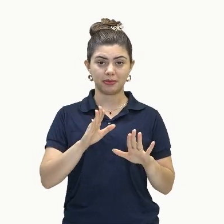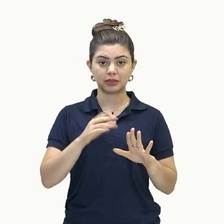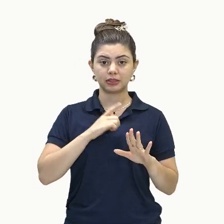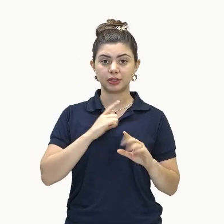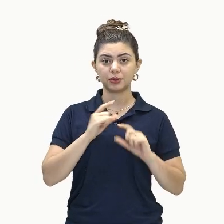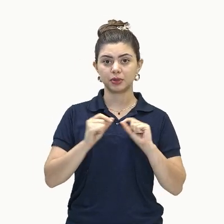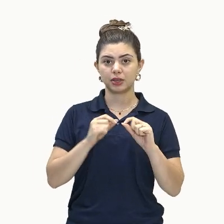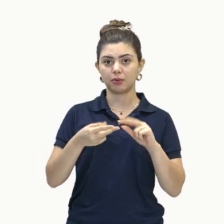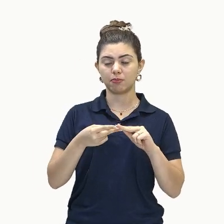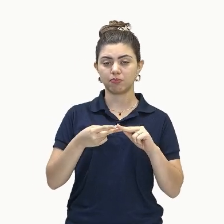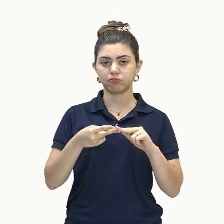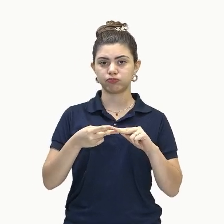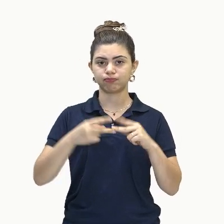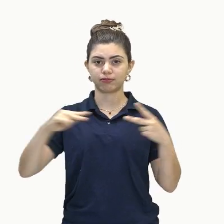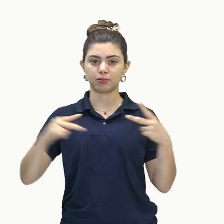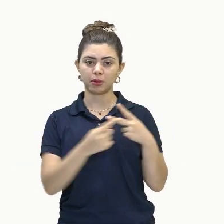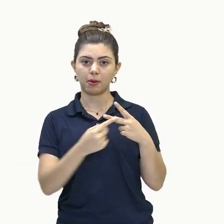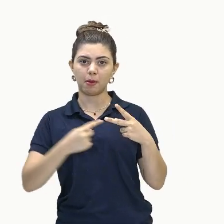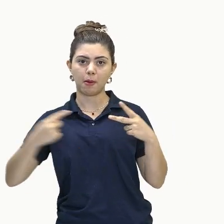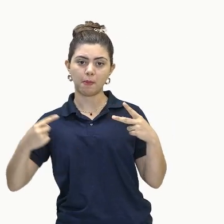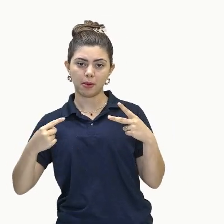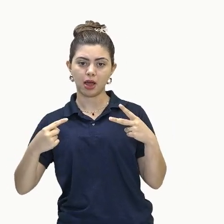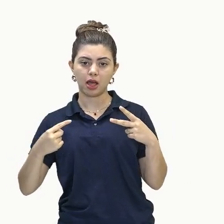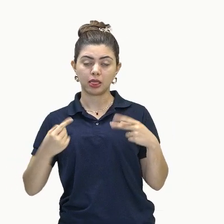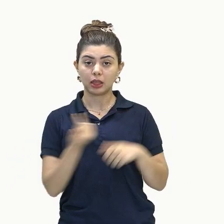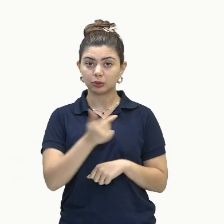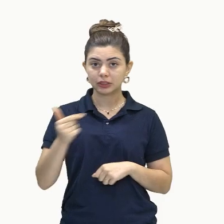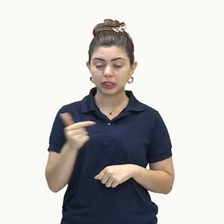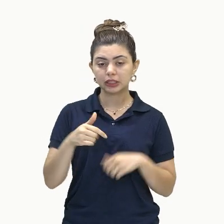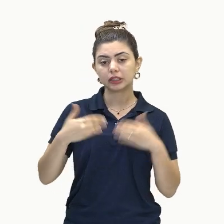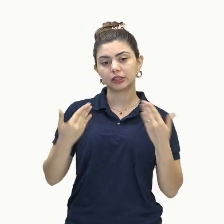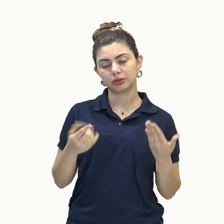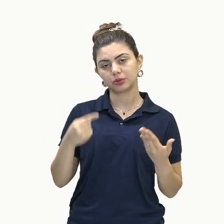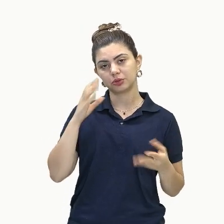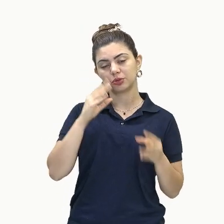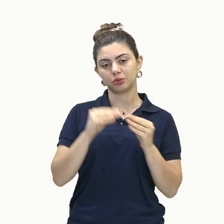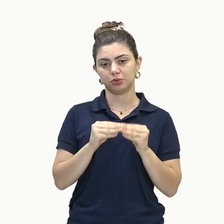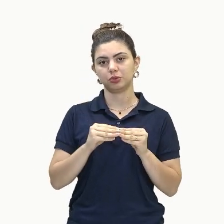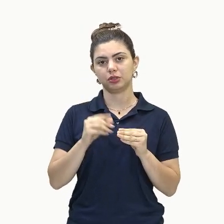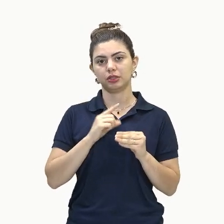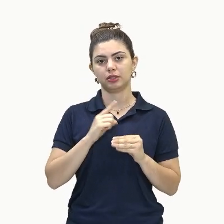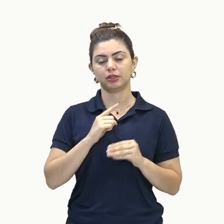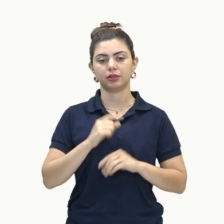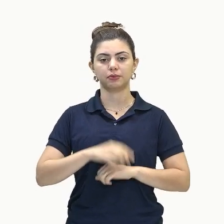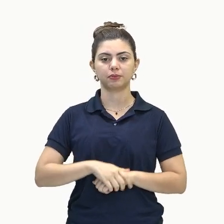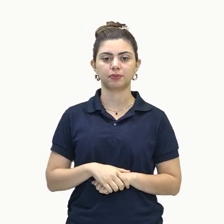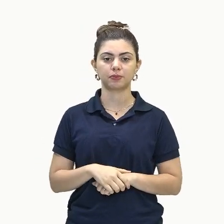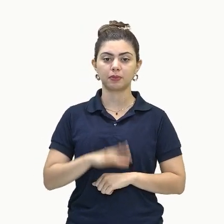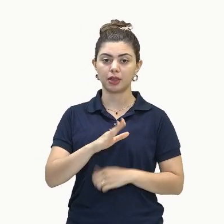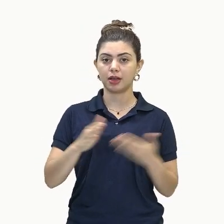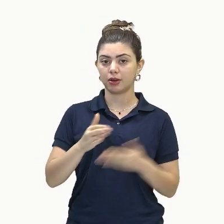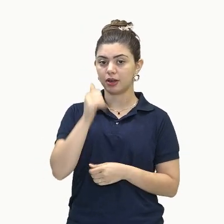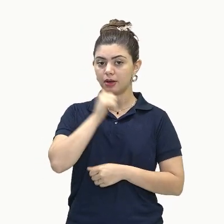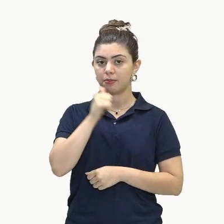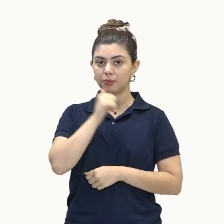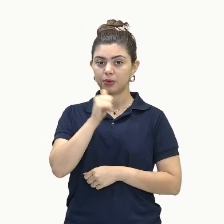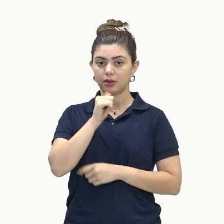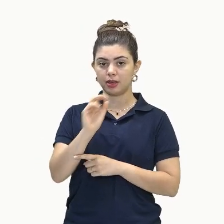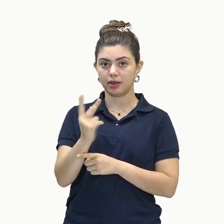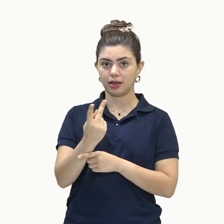pode ser homozigoto recessivo. Então, vamos começar de cima para baixo. Essa mulher da primeira geração, ela